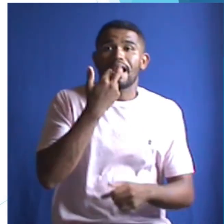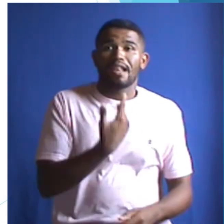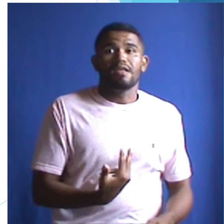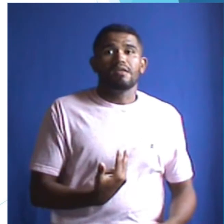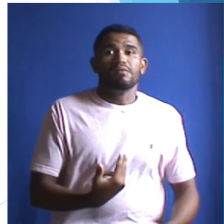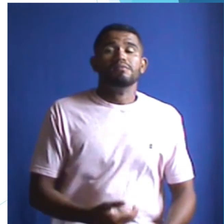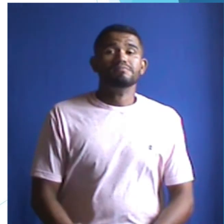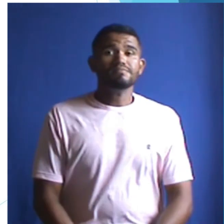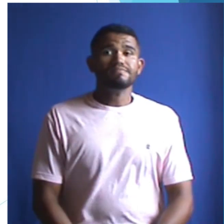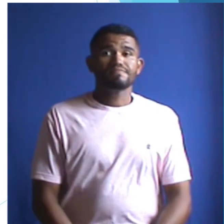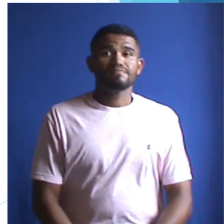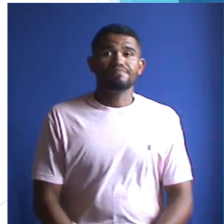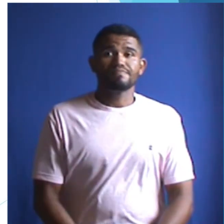língua.